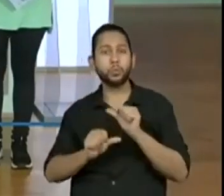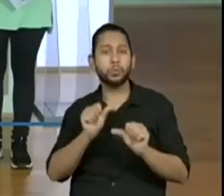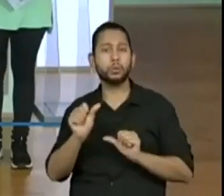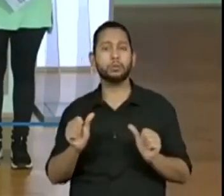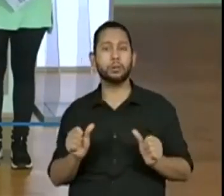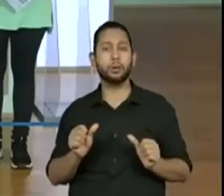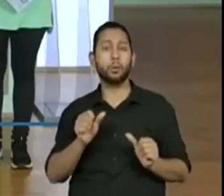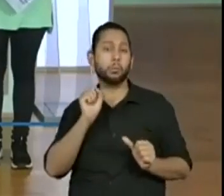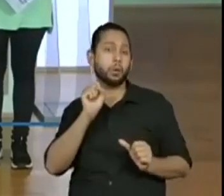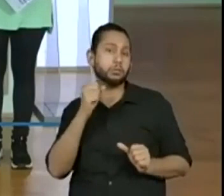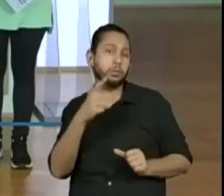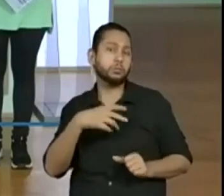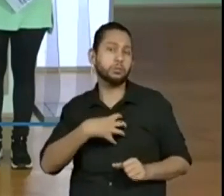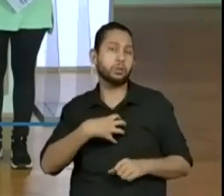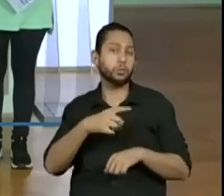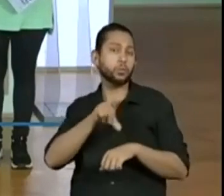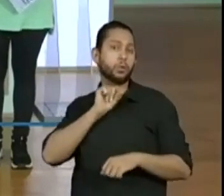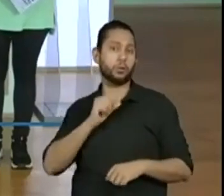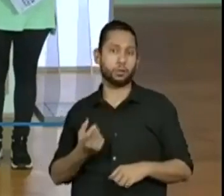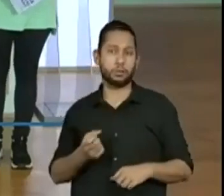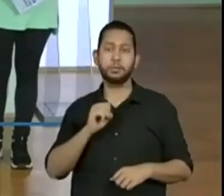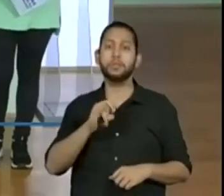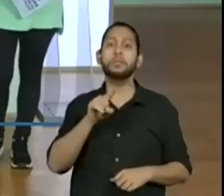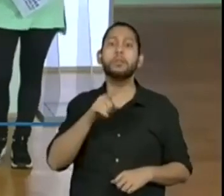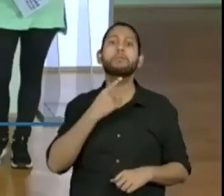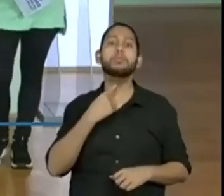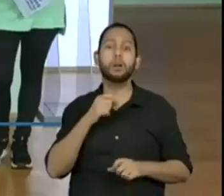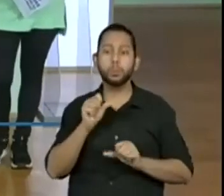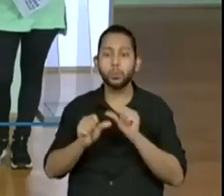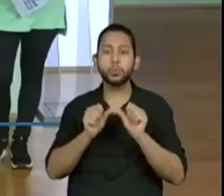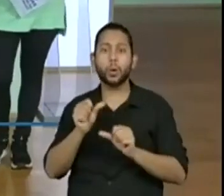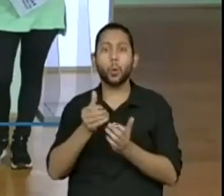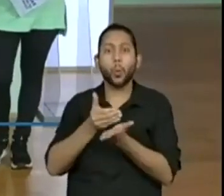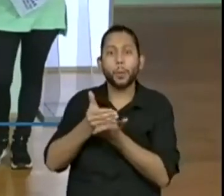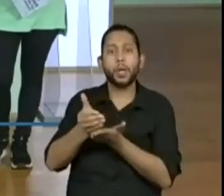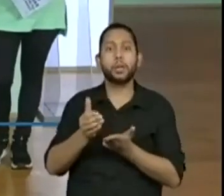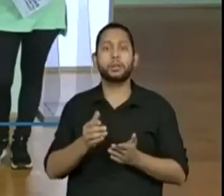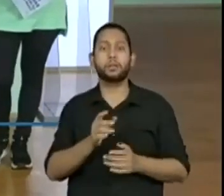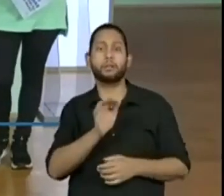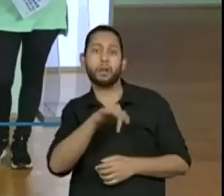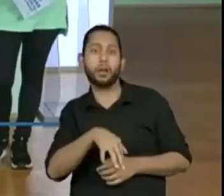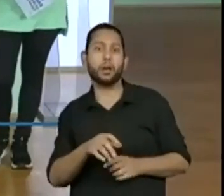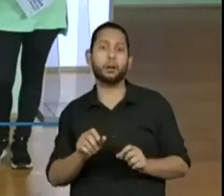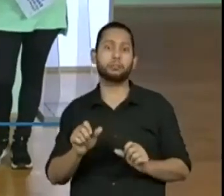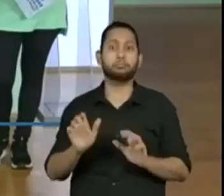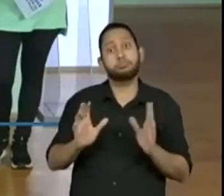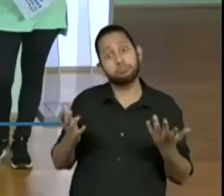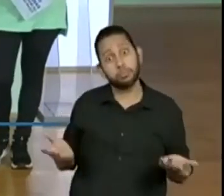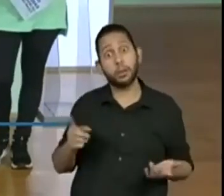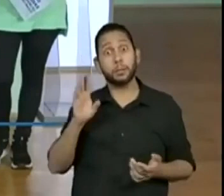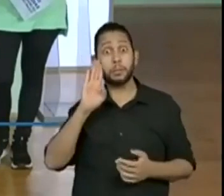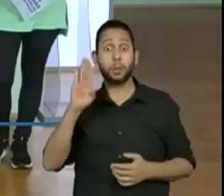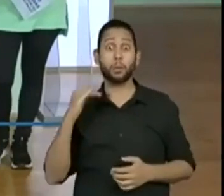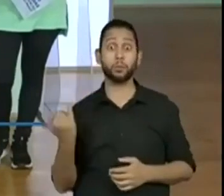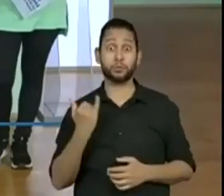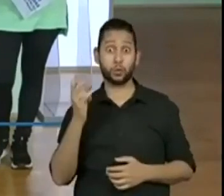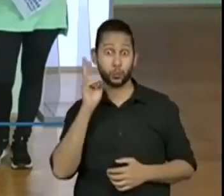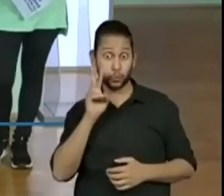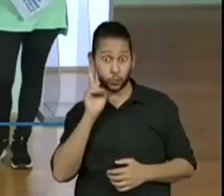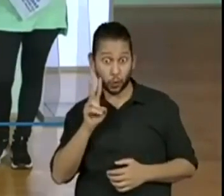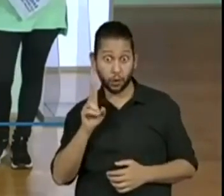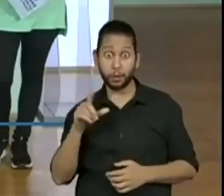normalmente a gente pode escolher se eu quero no começo, no meio ou no final. O importante é que a nossa história tenha